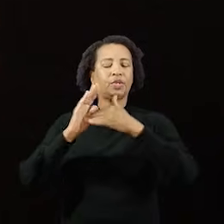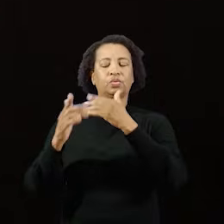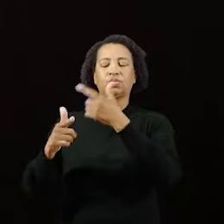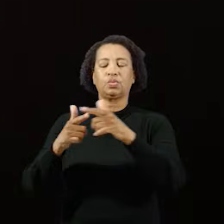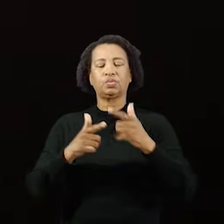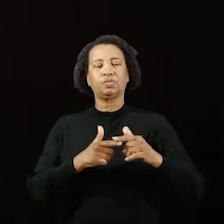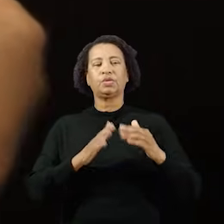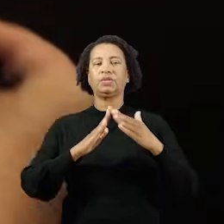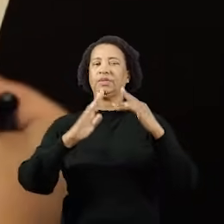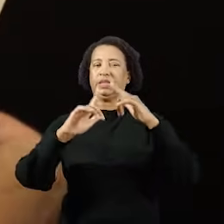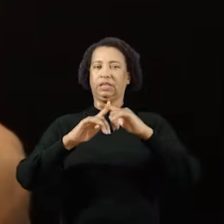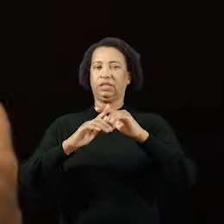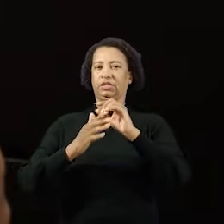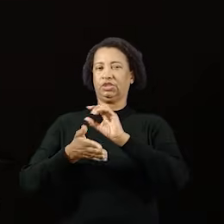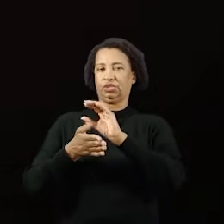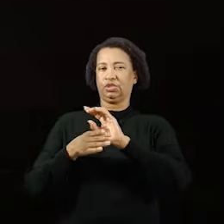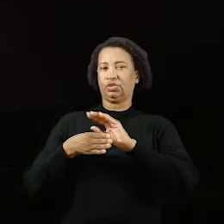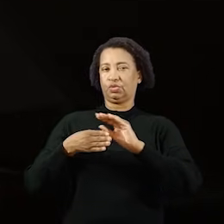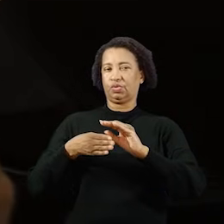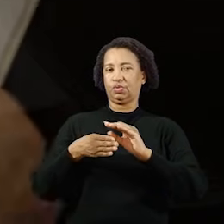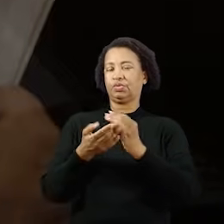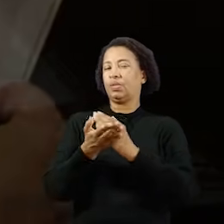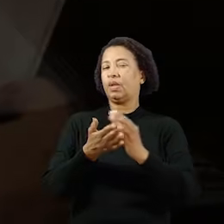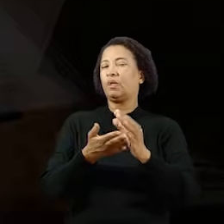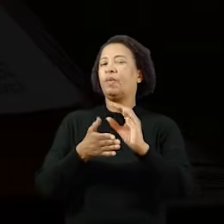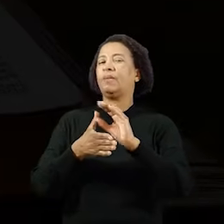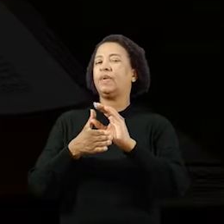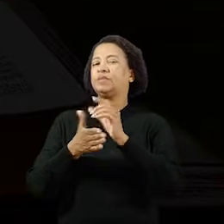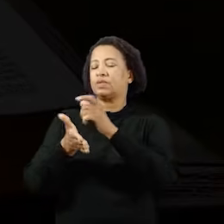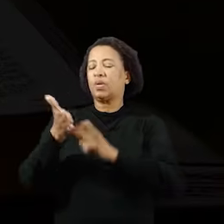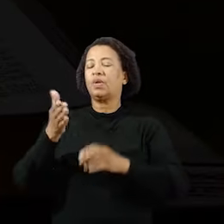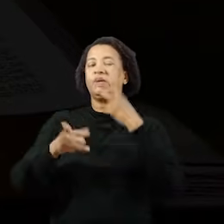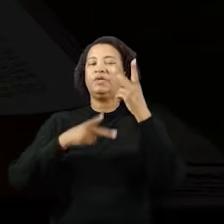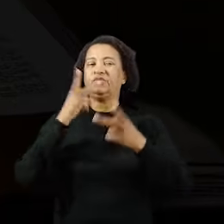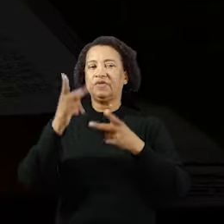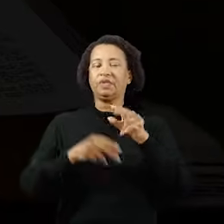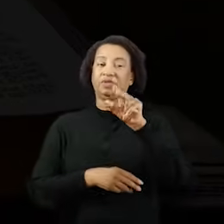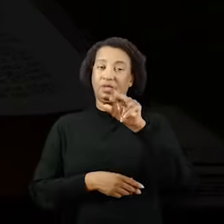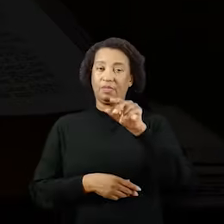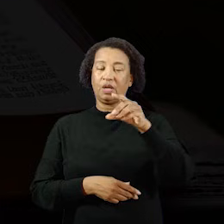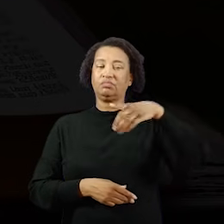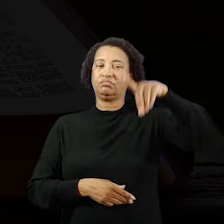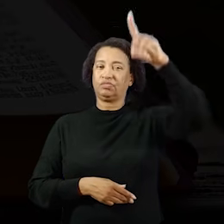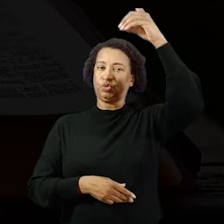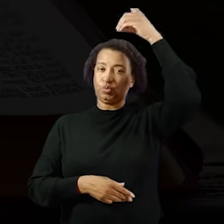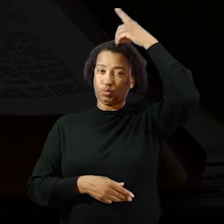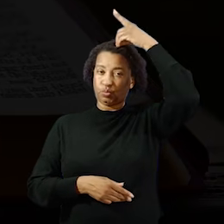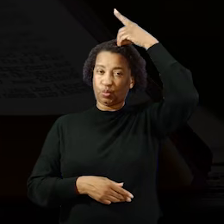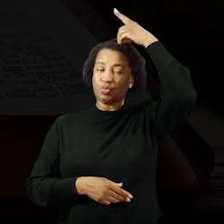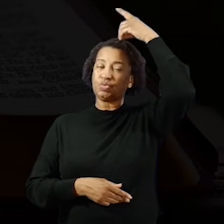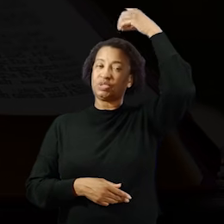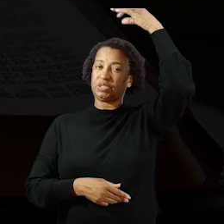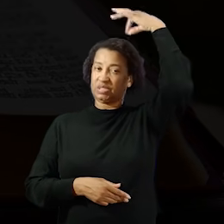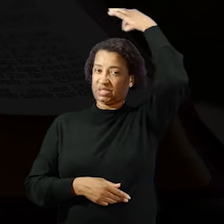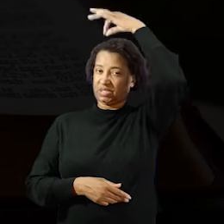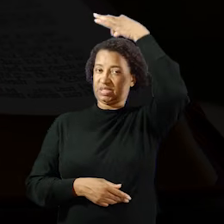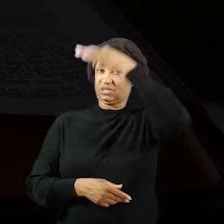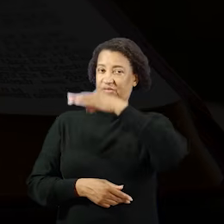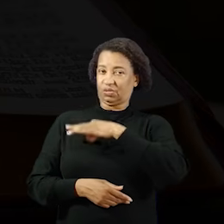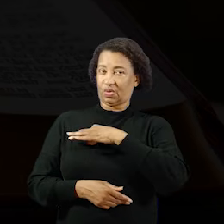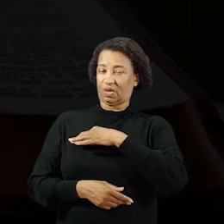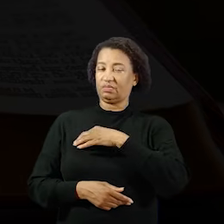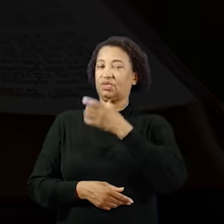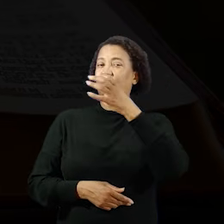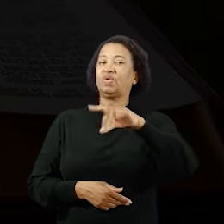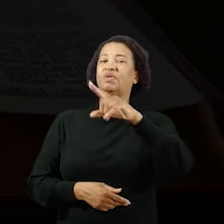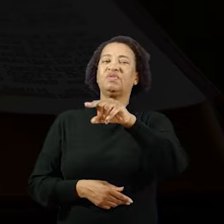Corinto. Paulo inicia este capítulo dizendo: Irmãos, quanto aos dons espirituais, não quero que vocês